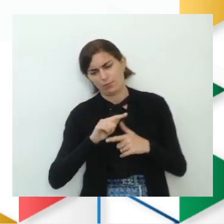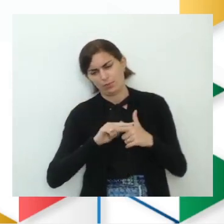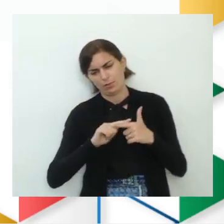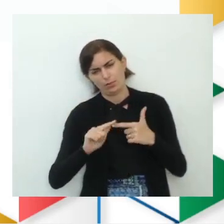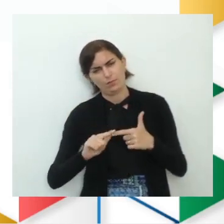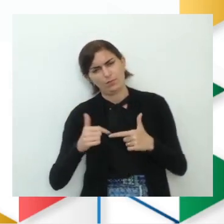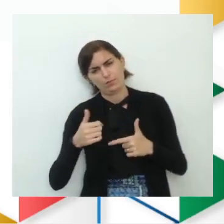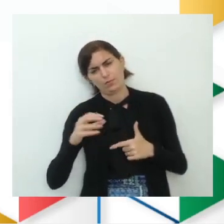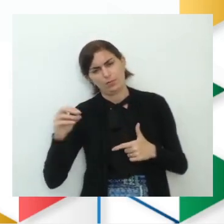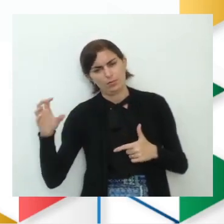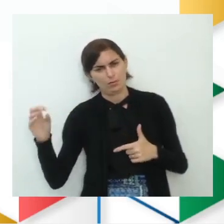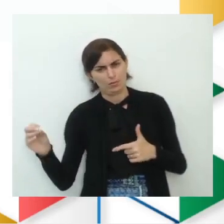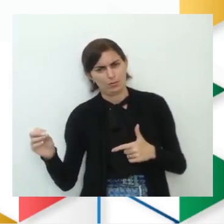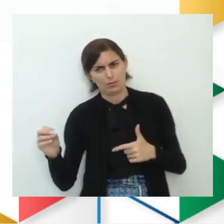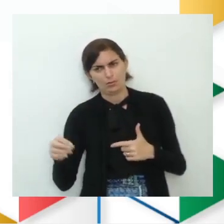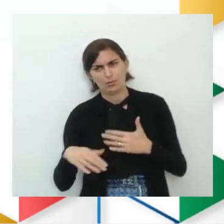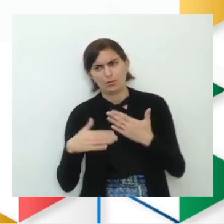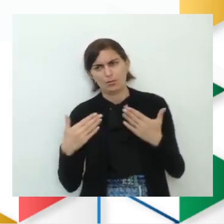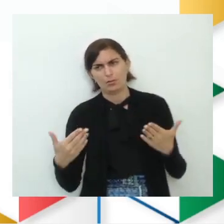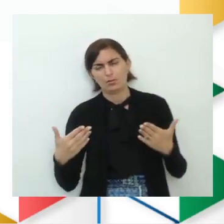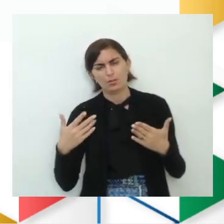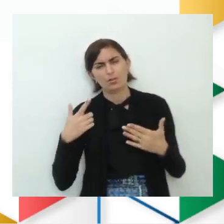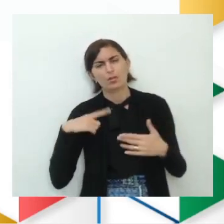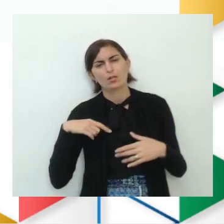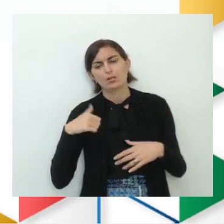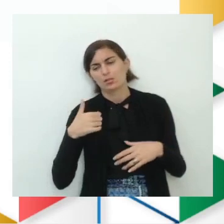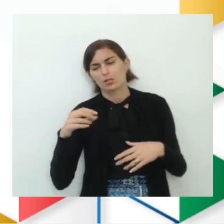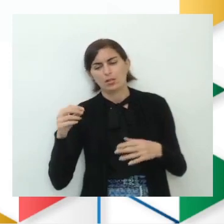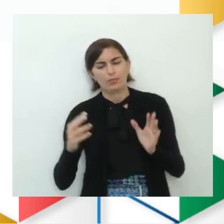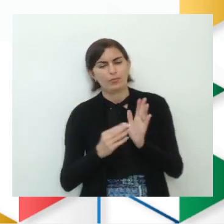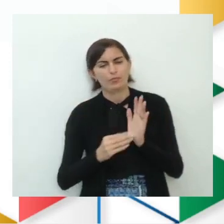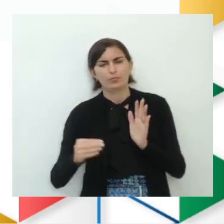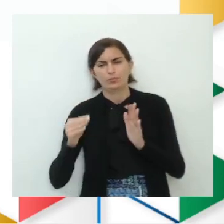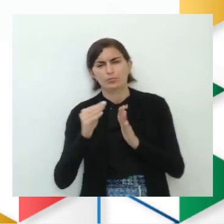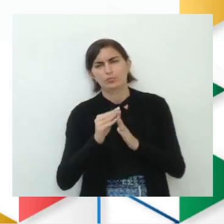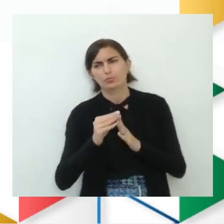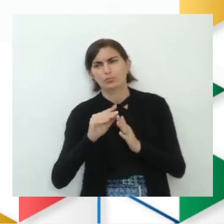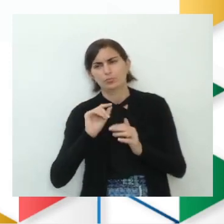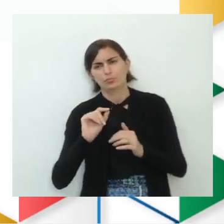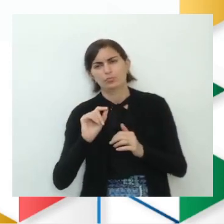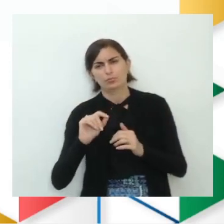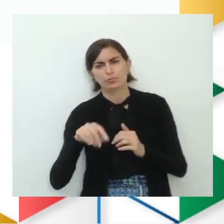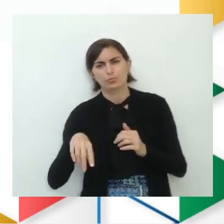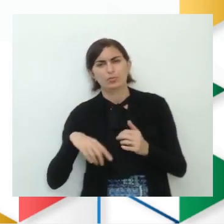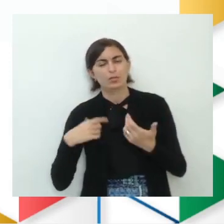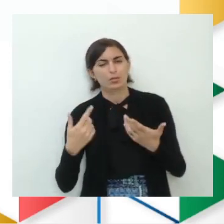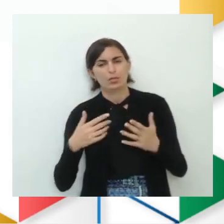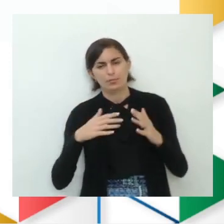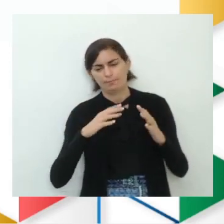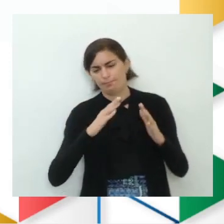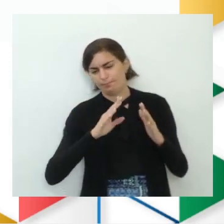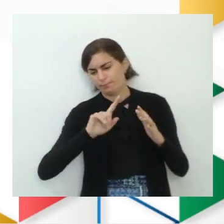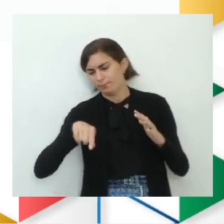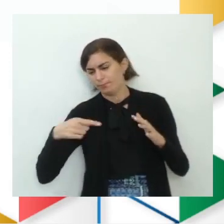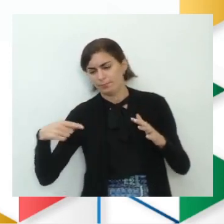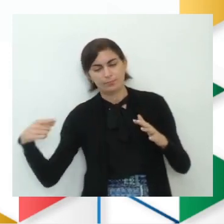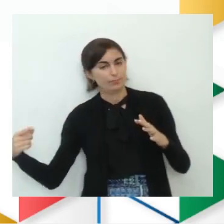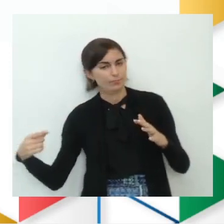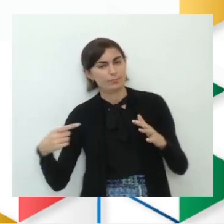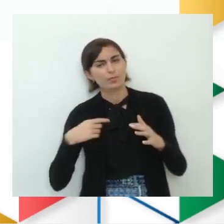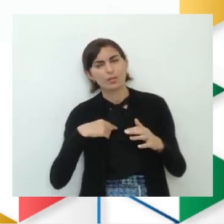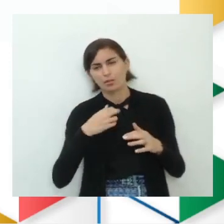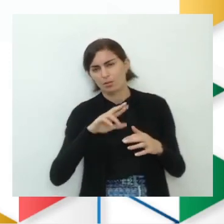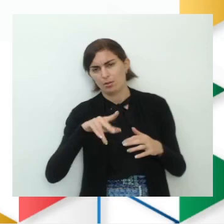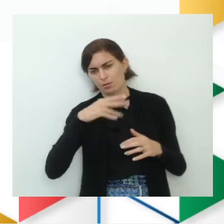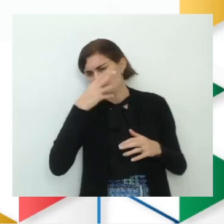Tá tranquilo? Ao dividir 0,9 por 100, eu vou acrescentar aí as casas decimais. Não esquece,